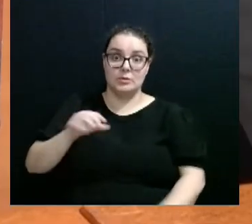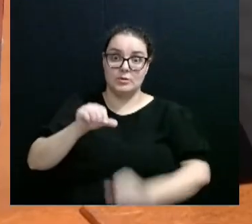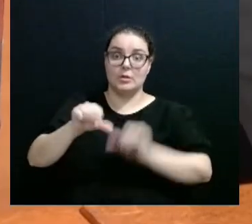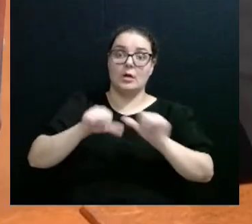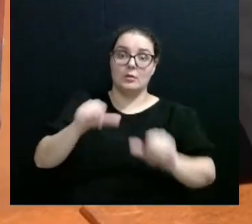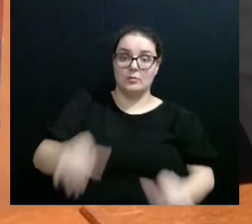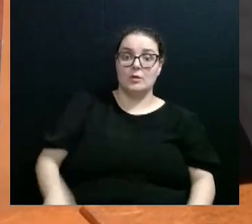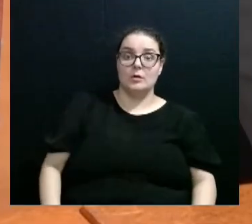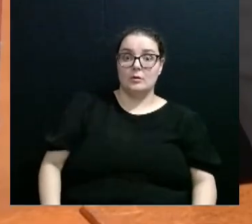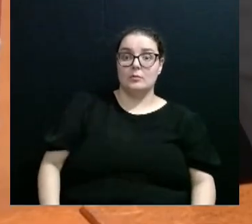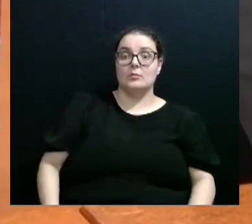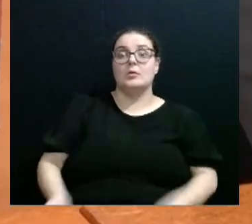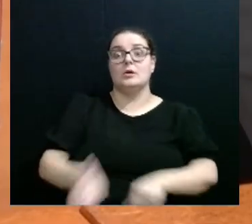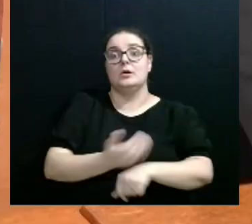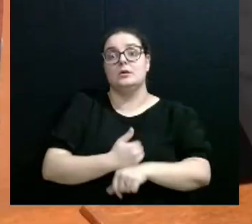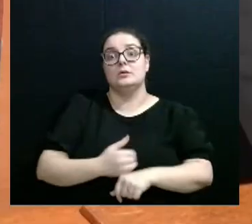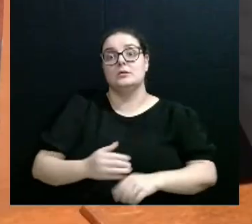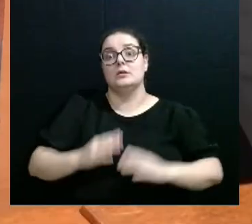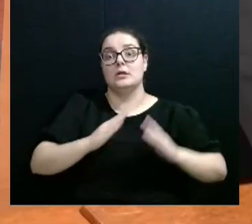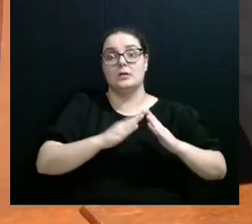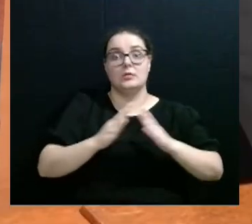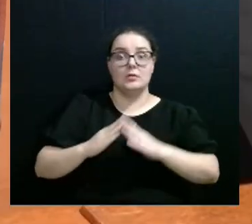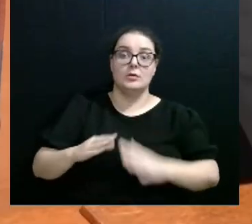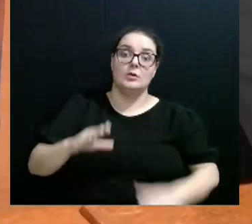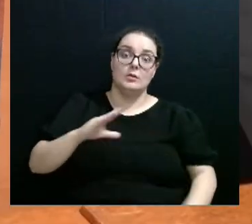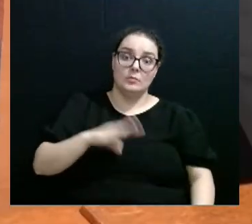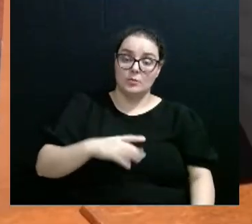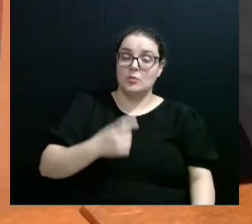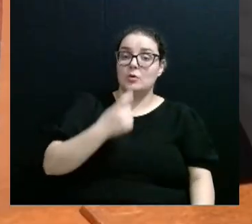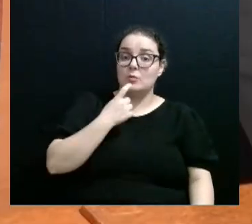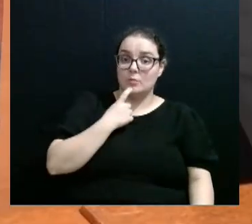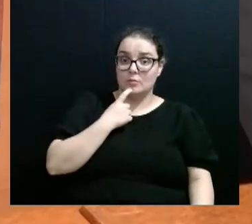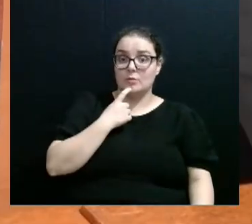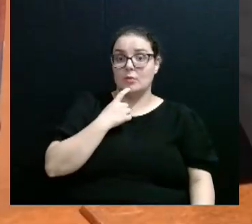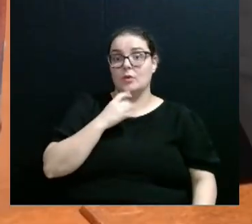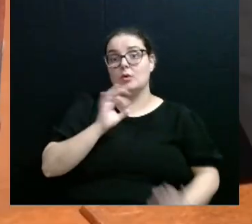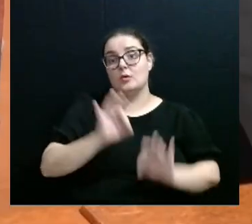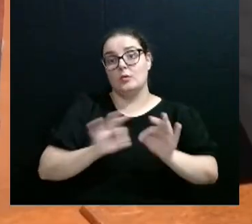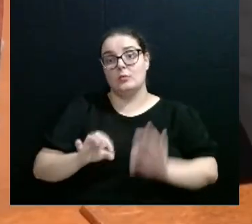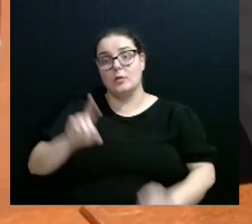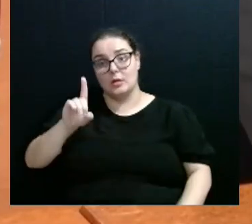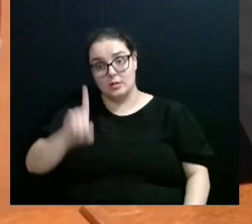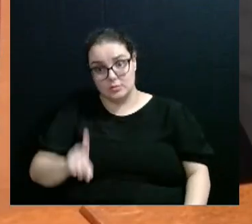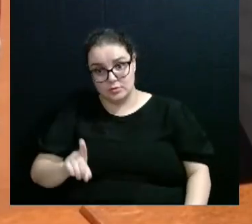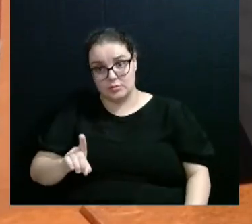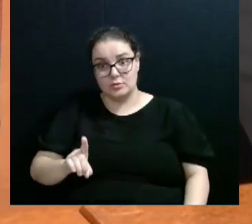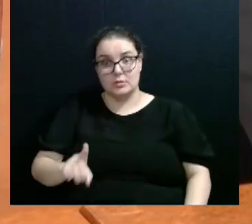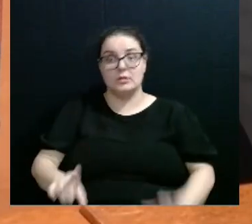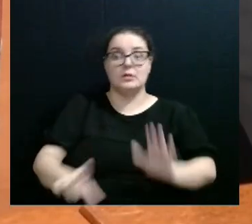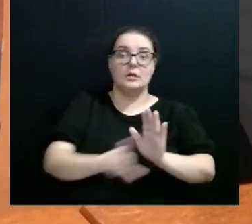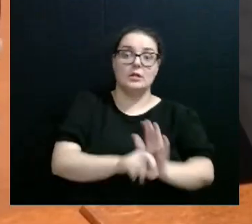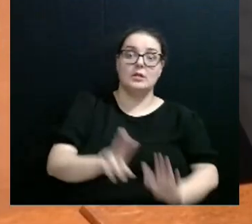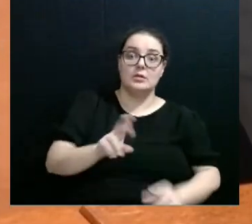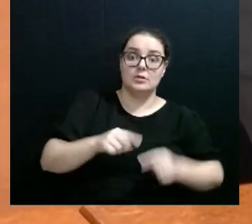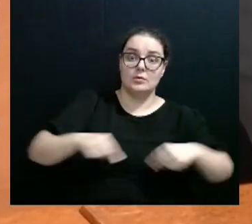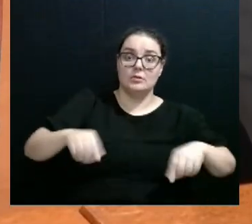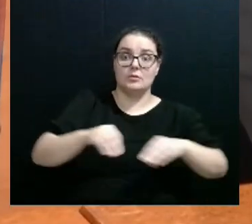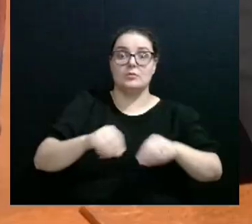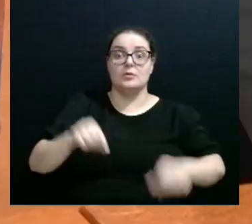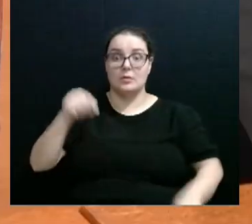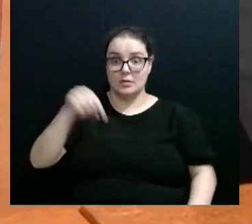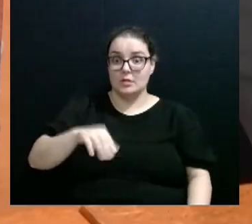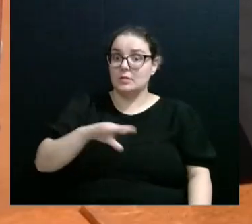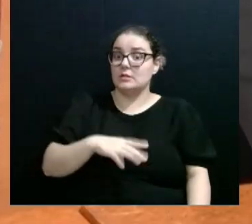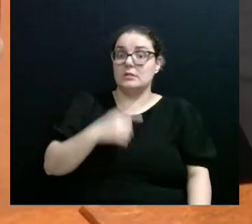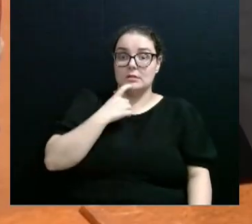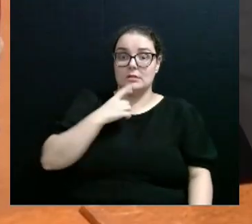zona residencial. E o município de Campinas, no plano diretor e na lei de uso-ocupação do solo, tornou a cidade de Campinas